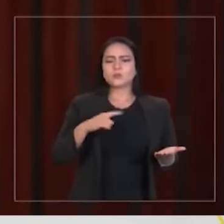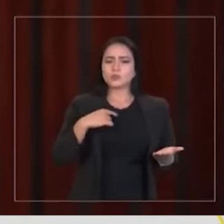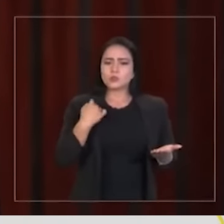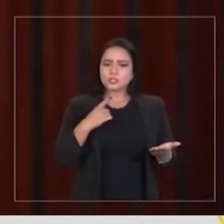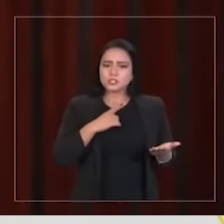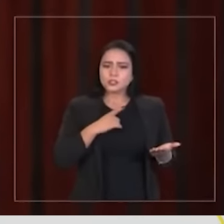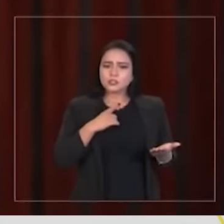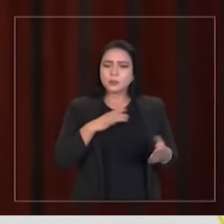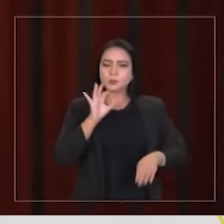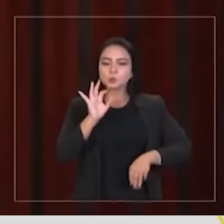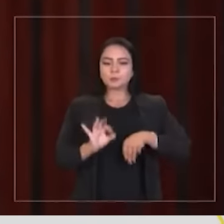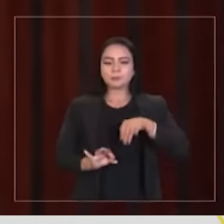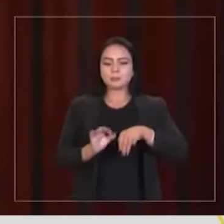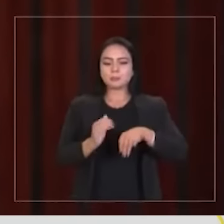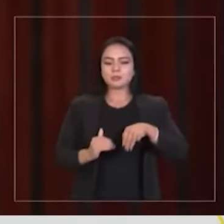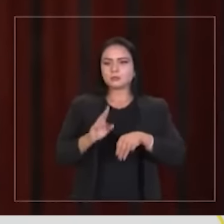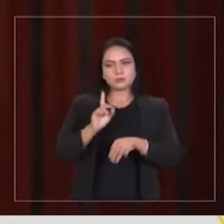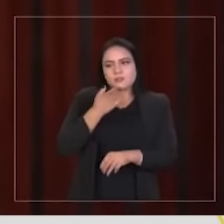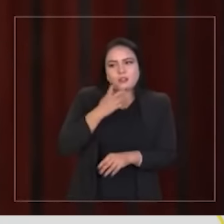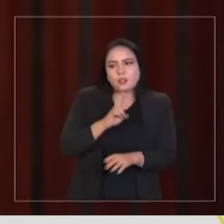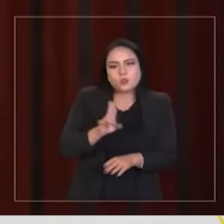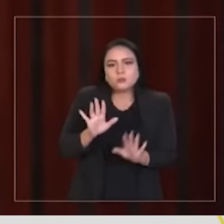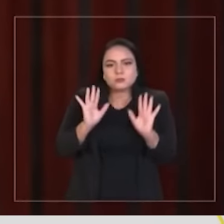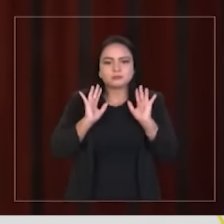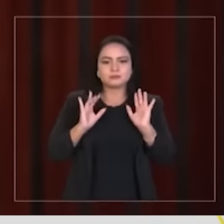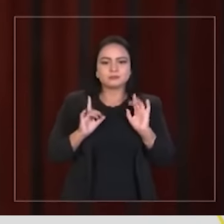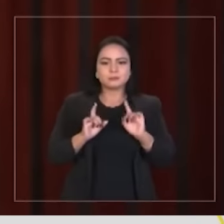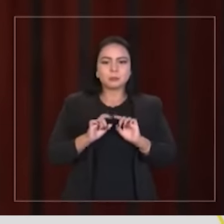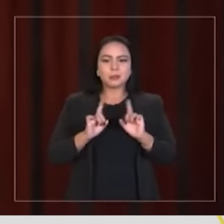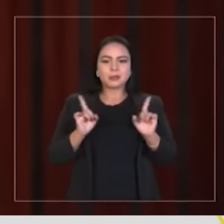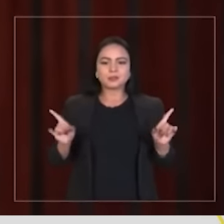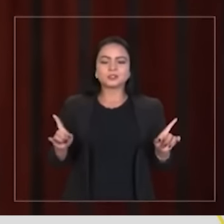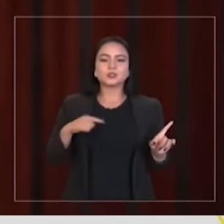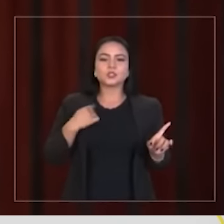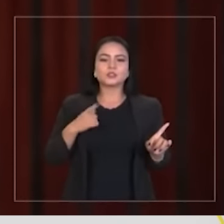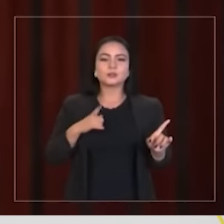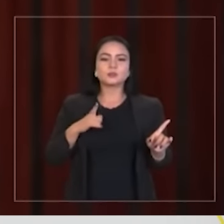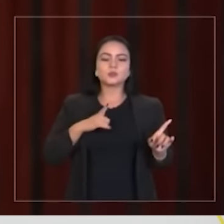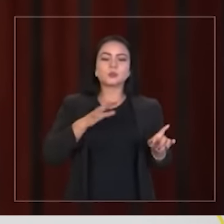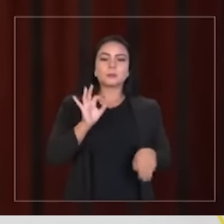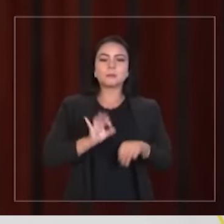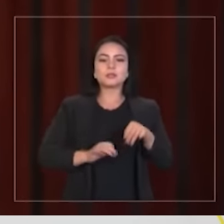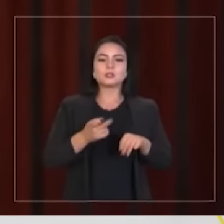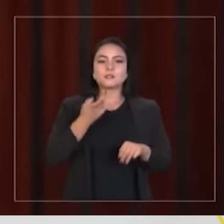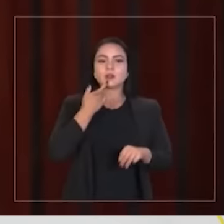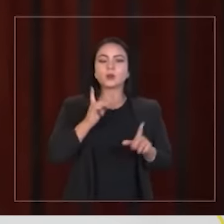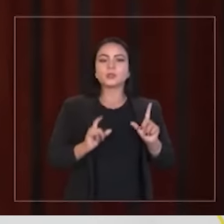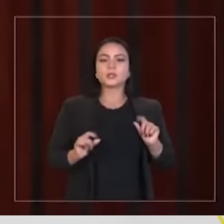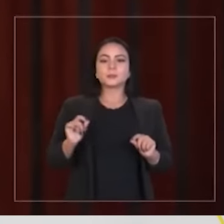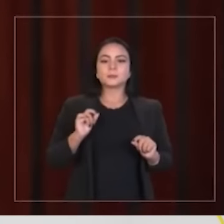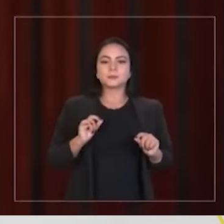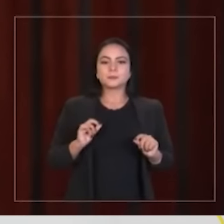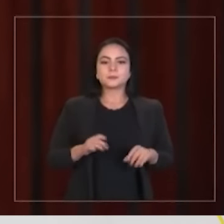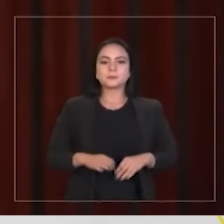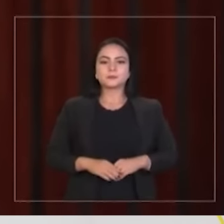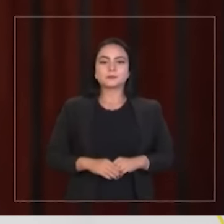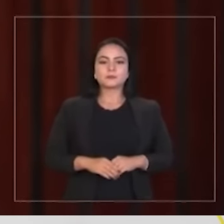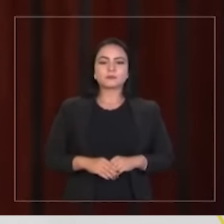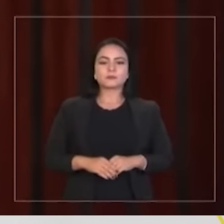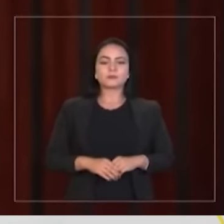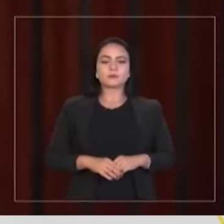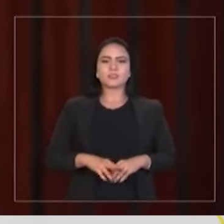um ministro, eu não vou dizer o nome, nós tivemos um ministro que disse... que